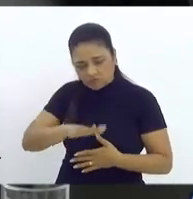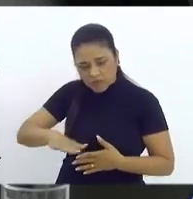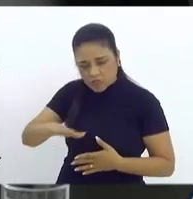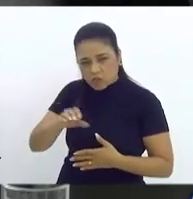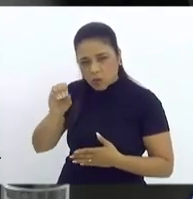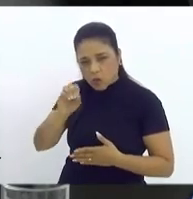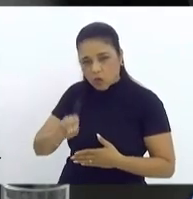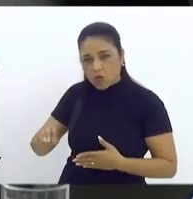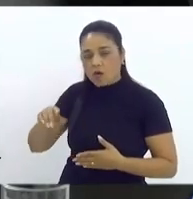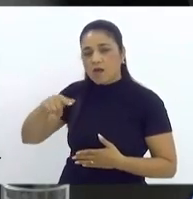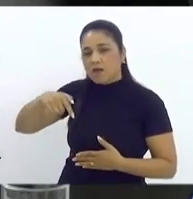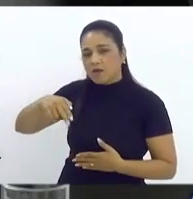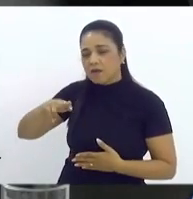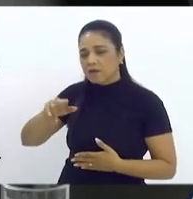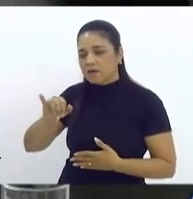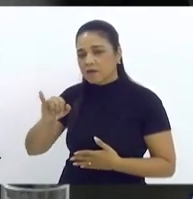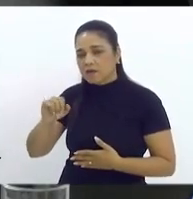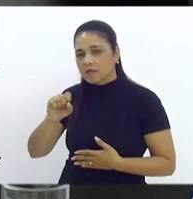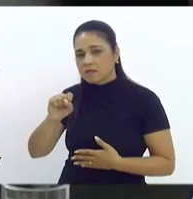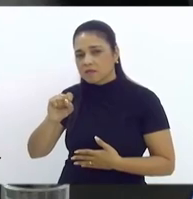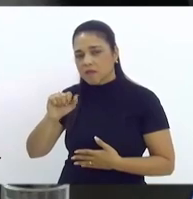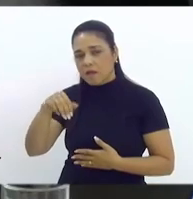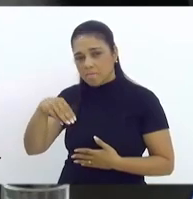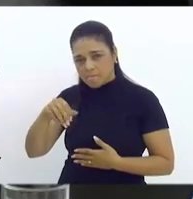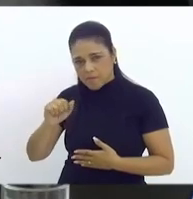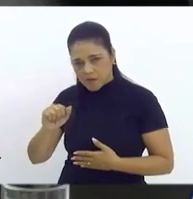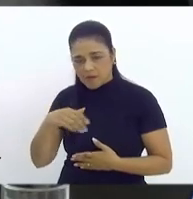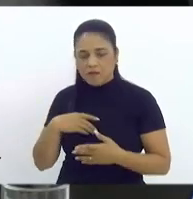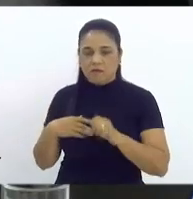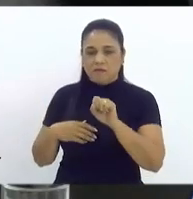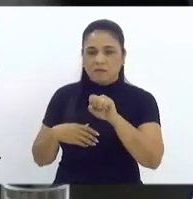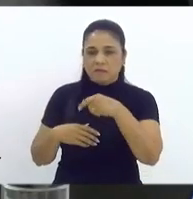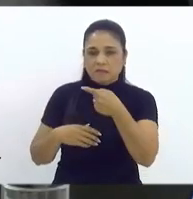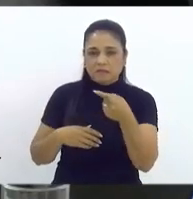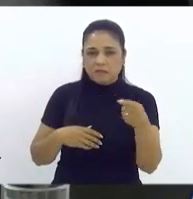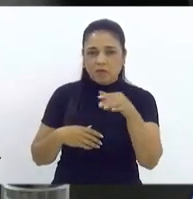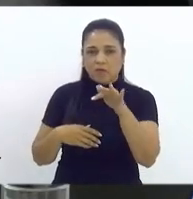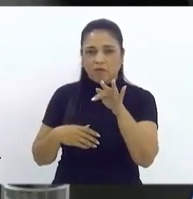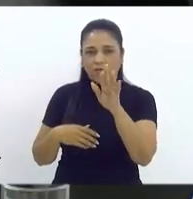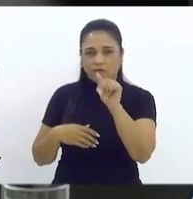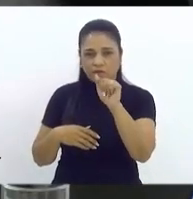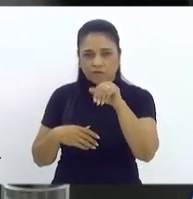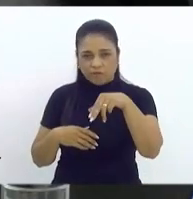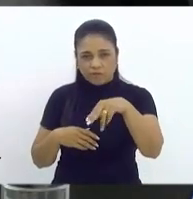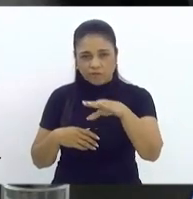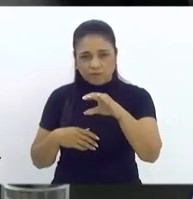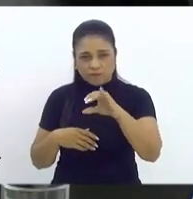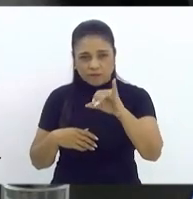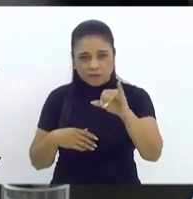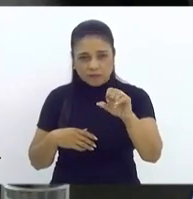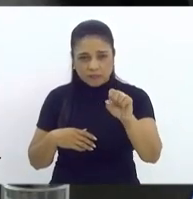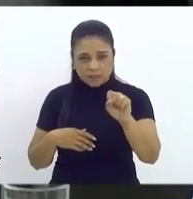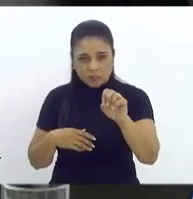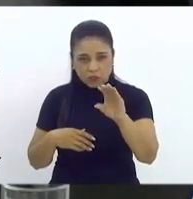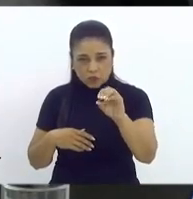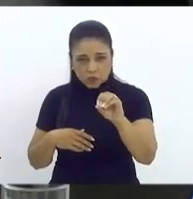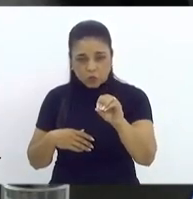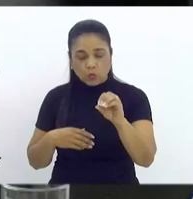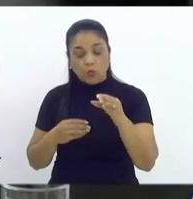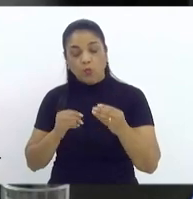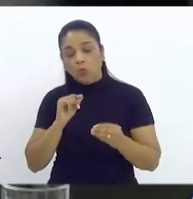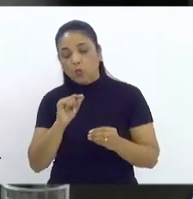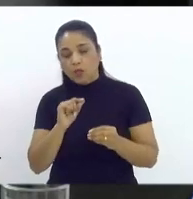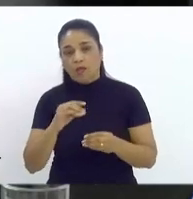Quissamã, São Francisco, estão sendo atendidas através de gás